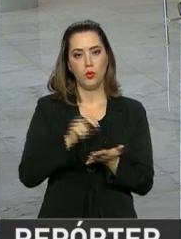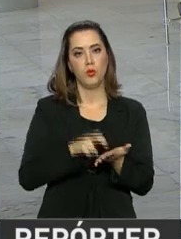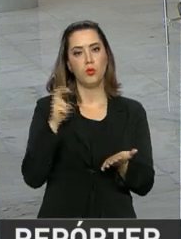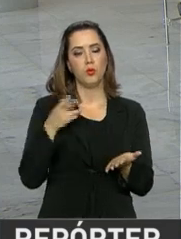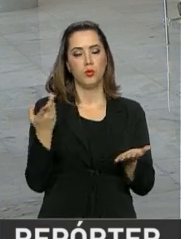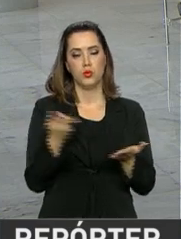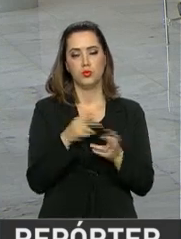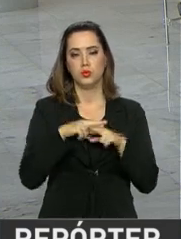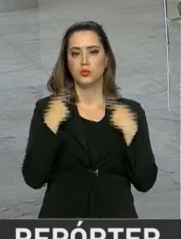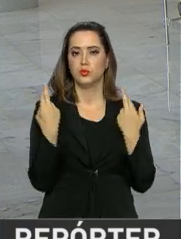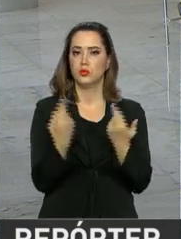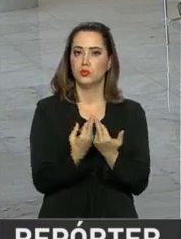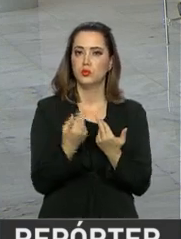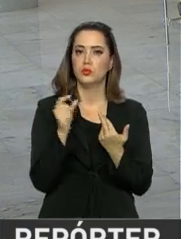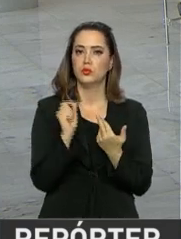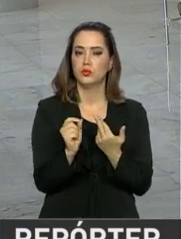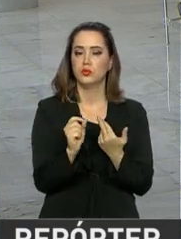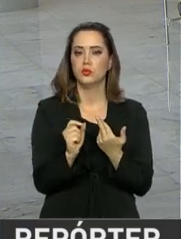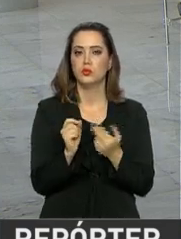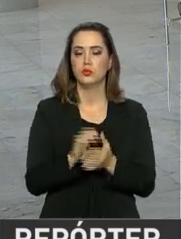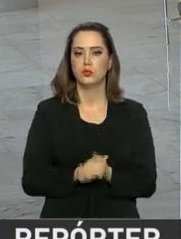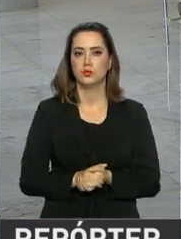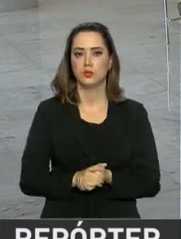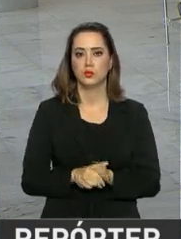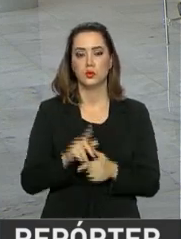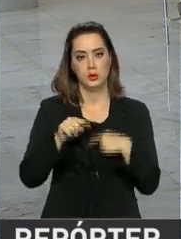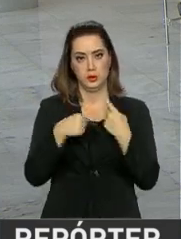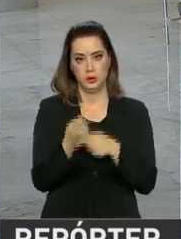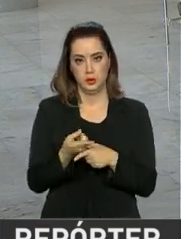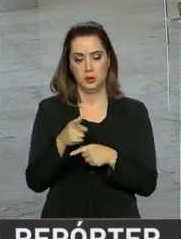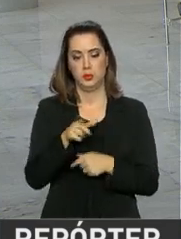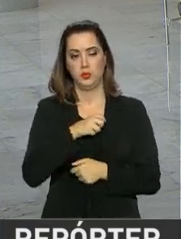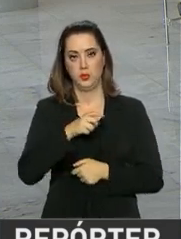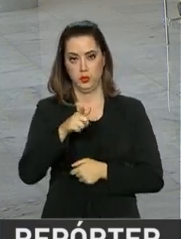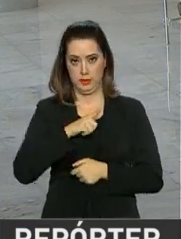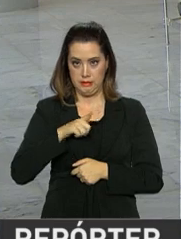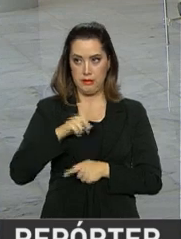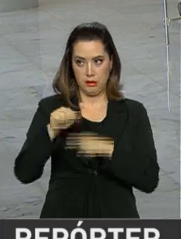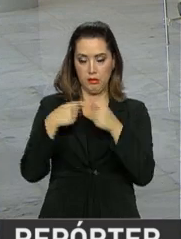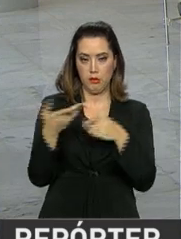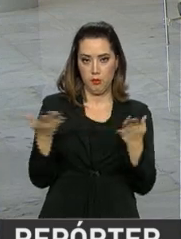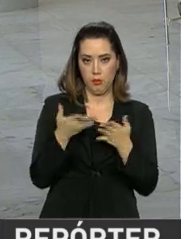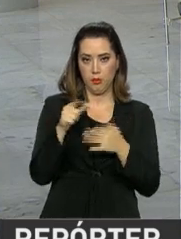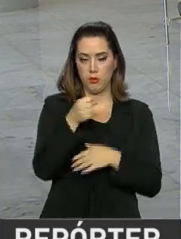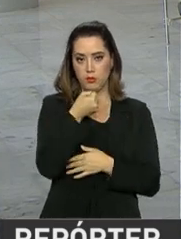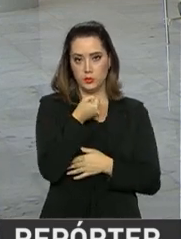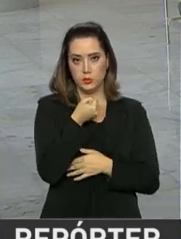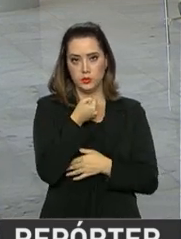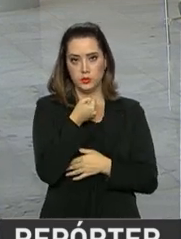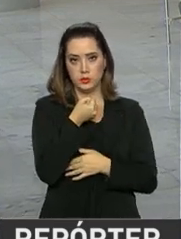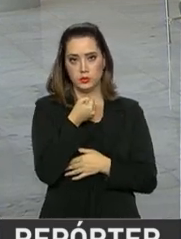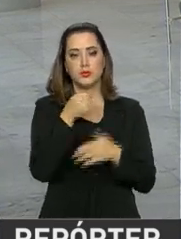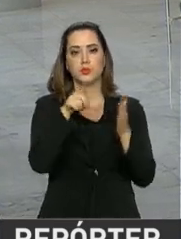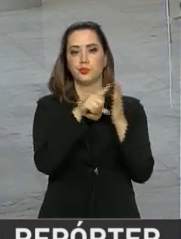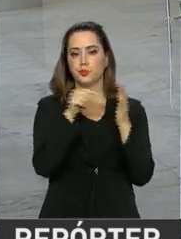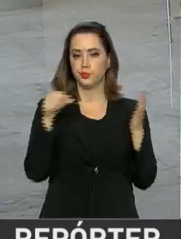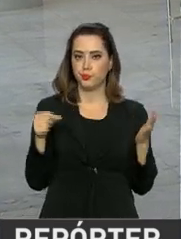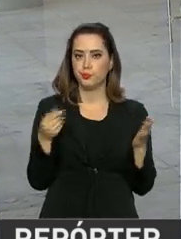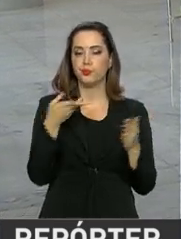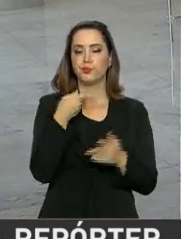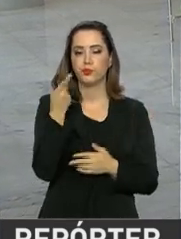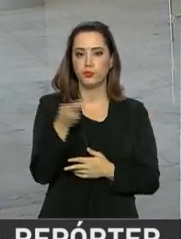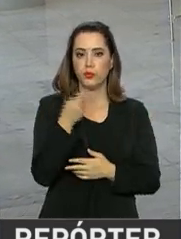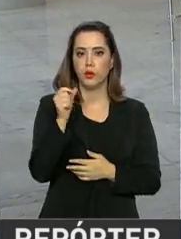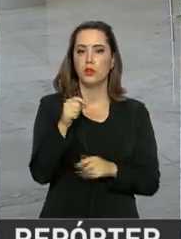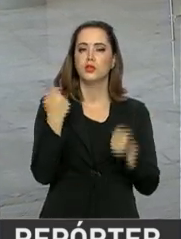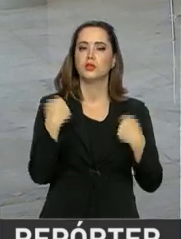cuida de assuntos de defesa nacional e de fronteiras, e daqui a pouco ele vai conceder uma coletiva aos jornalistas aqui no Palácio do Planalto para falar